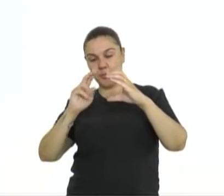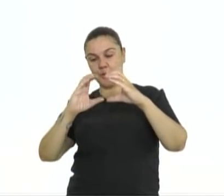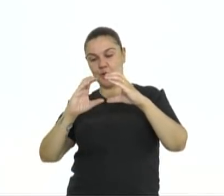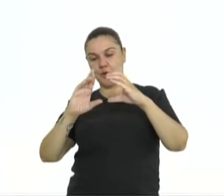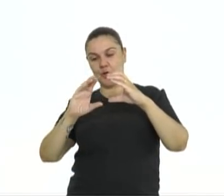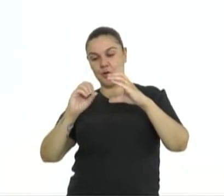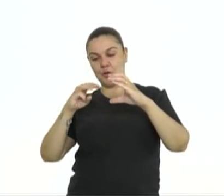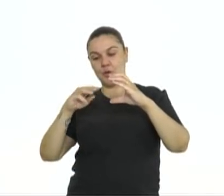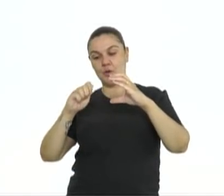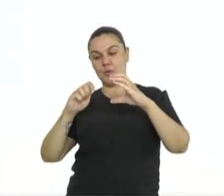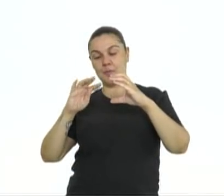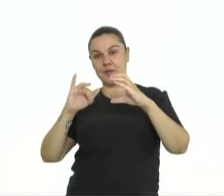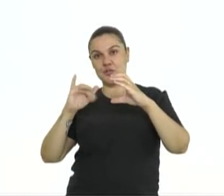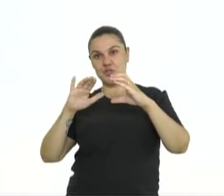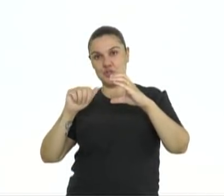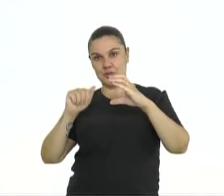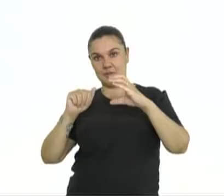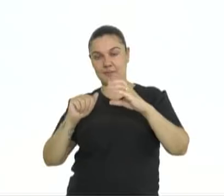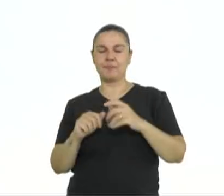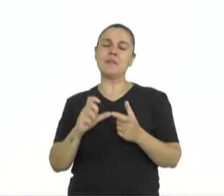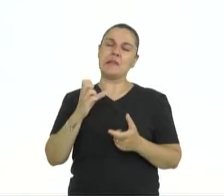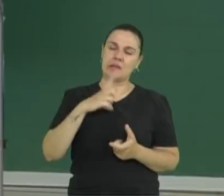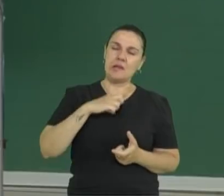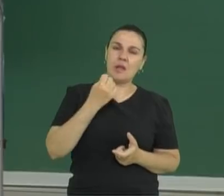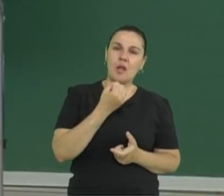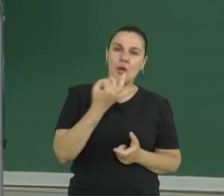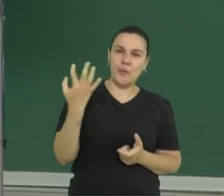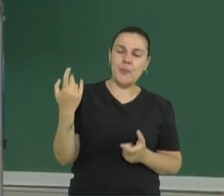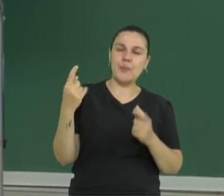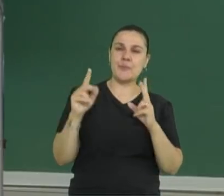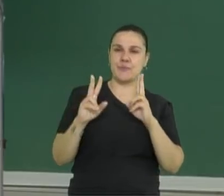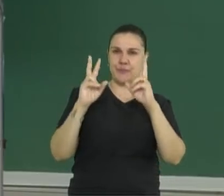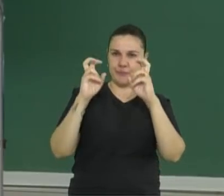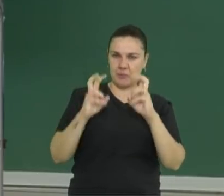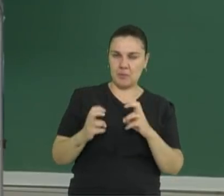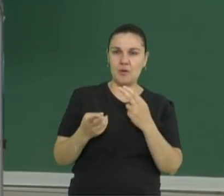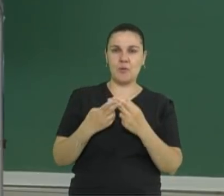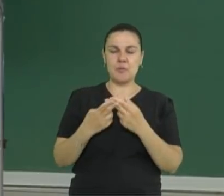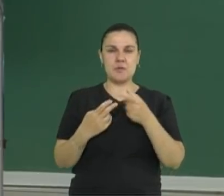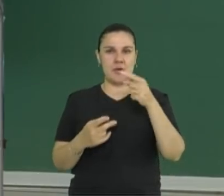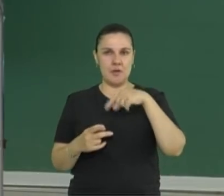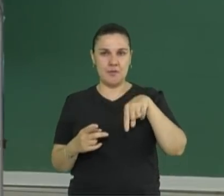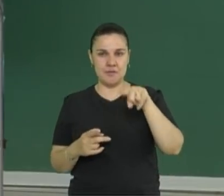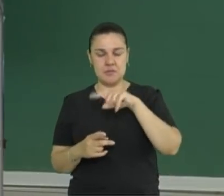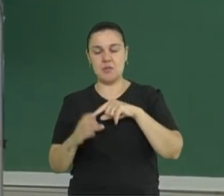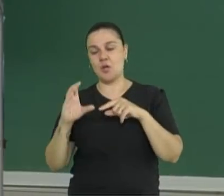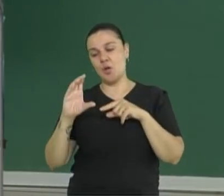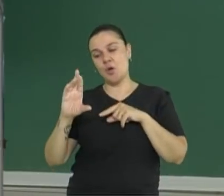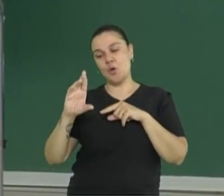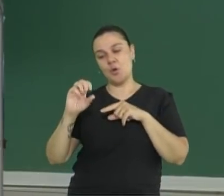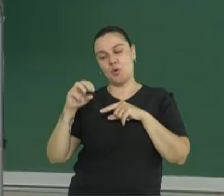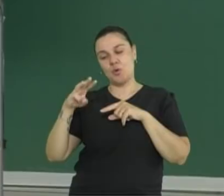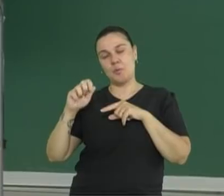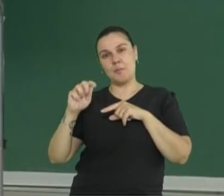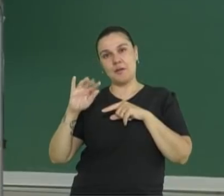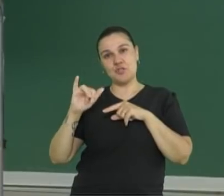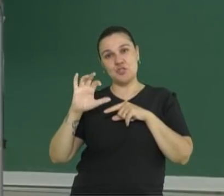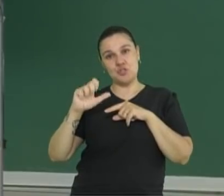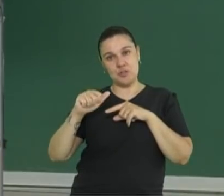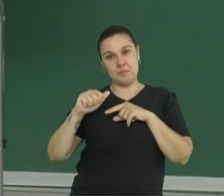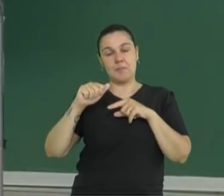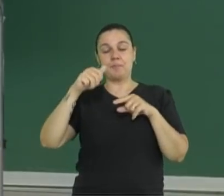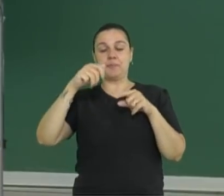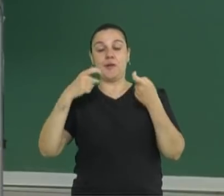aqui, cromatina. Tem alguns termos que eu vou começar a falar com vocês, cromatina,